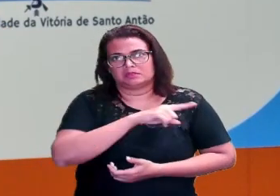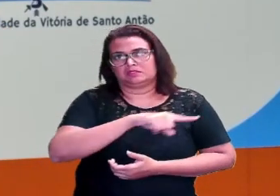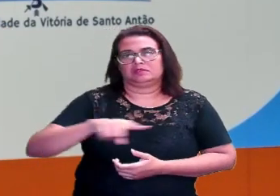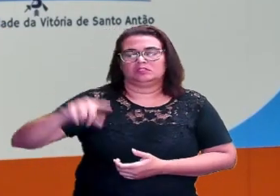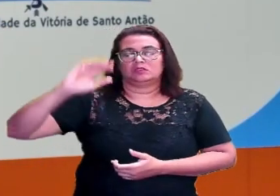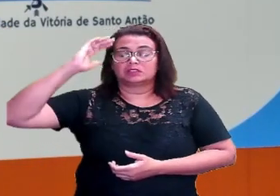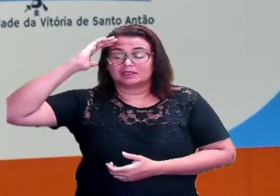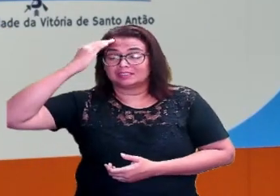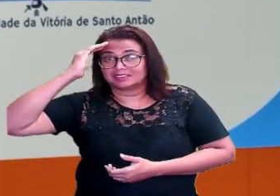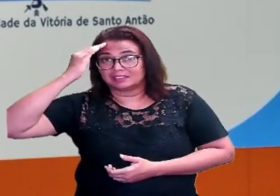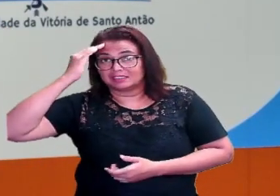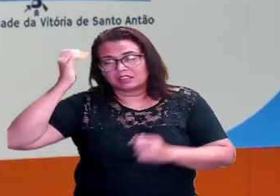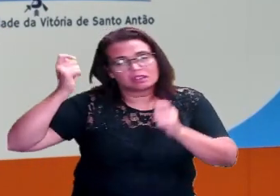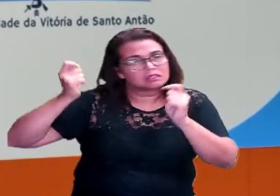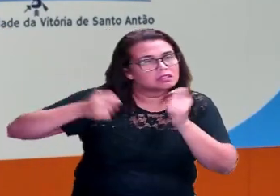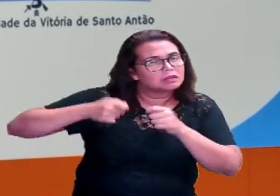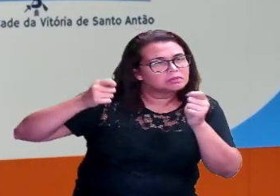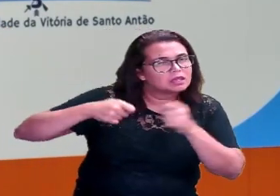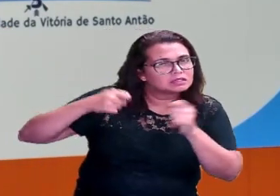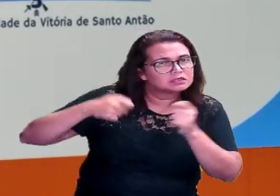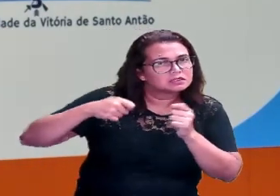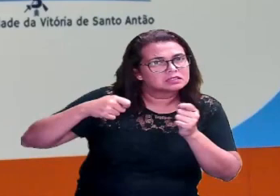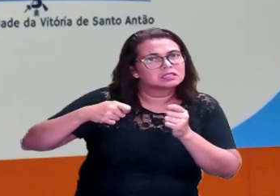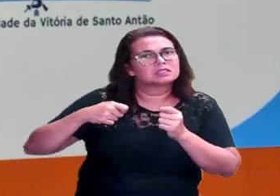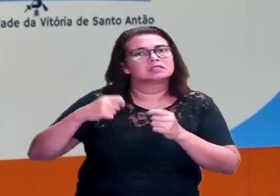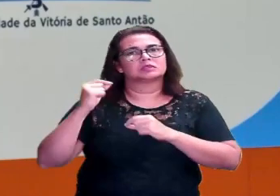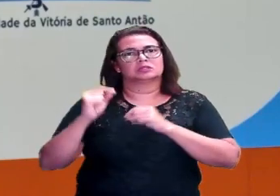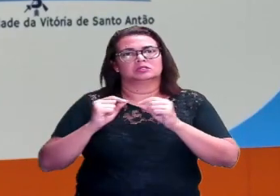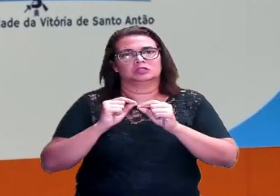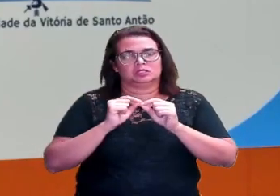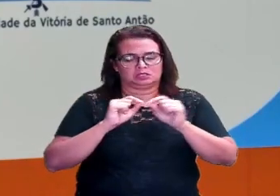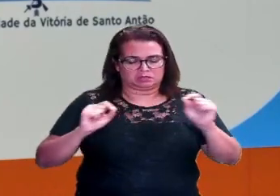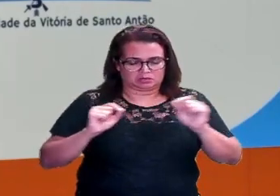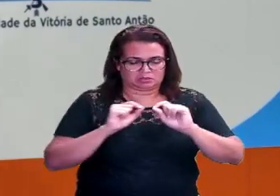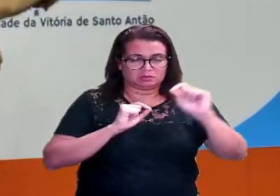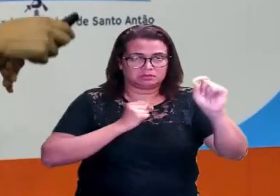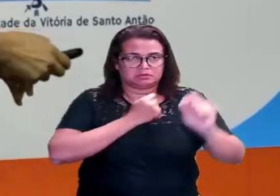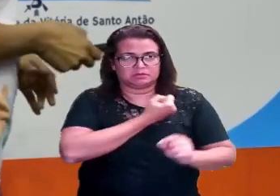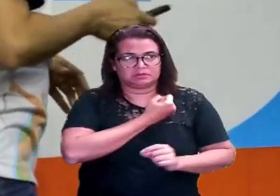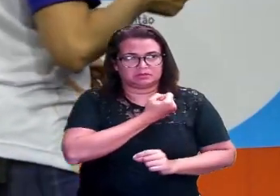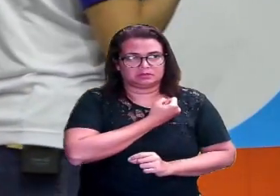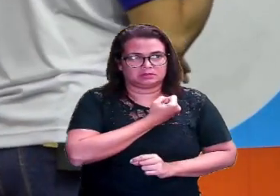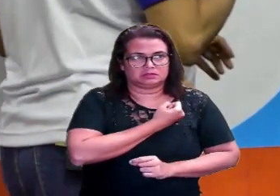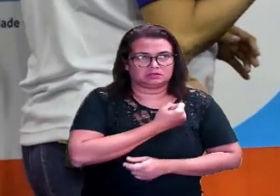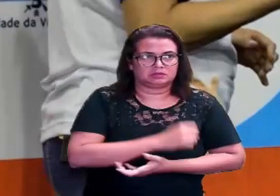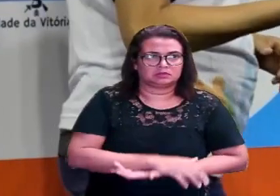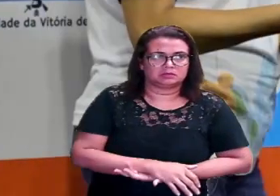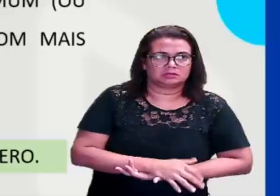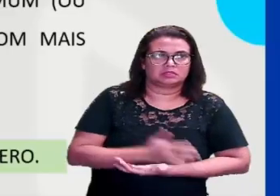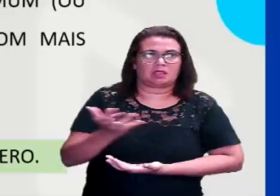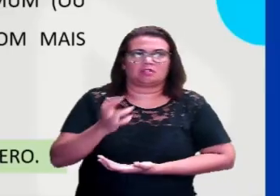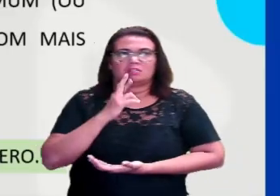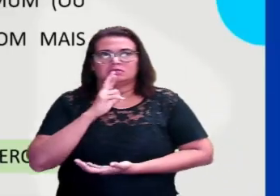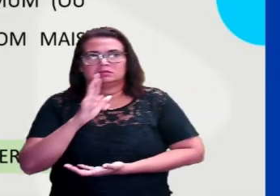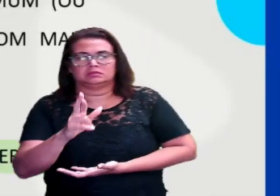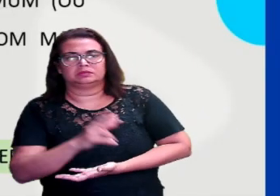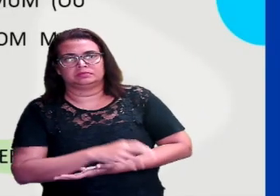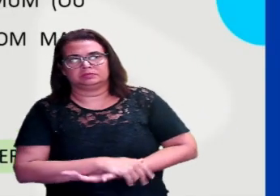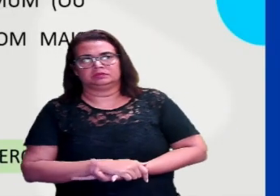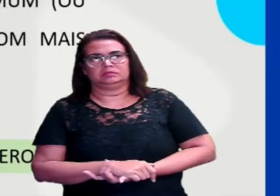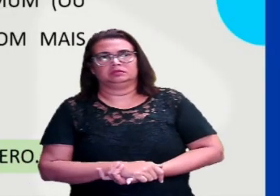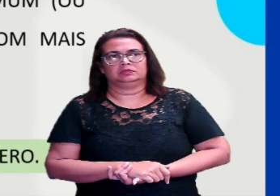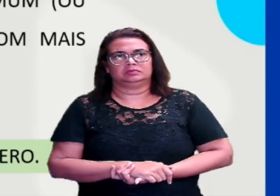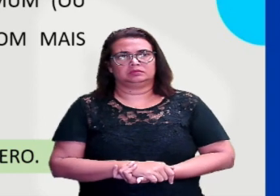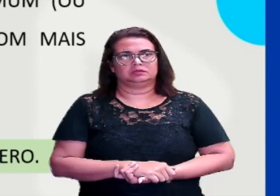que a gente tem. Então, a gente precisa ter essa noção de medida para que a gente possa compreender. Então, vamos à resolução dos